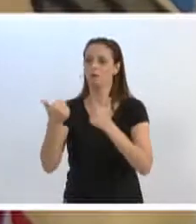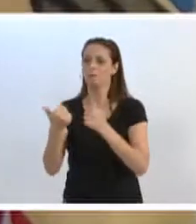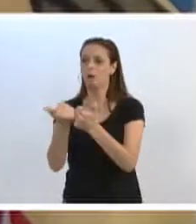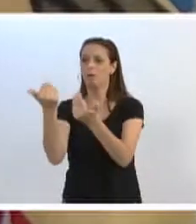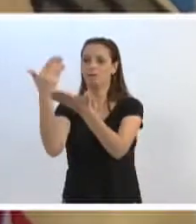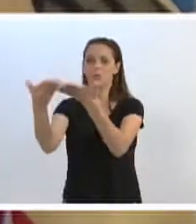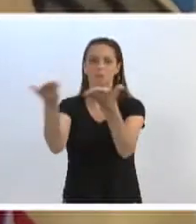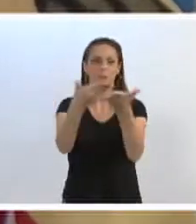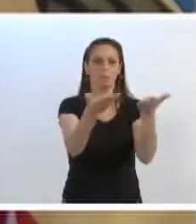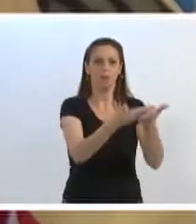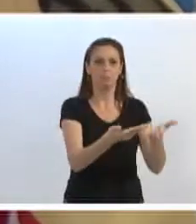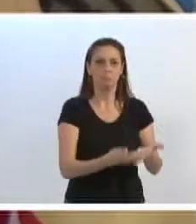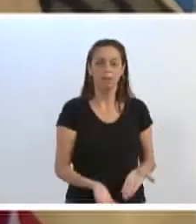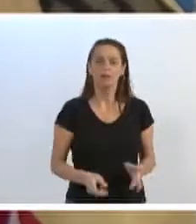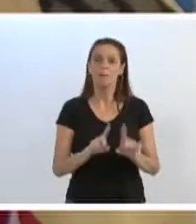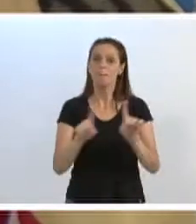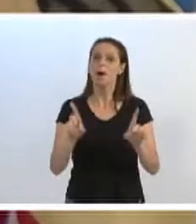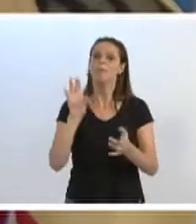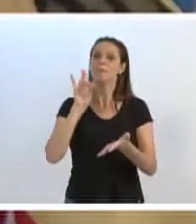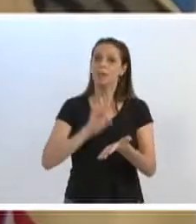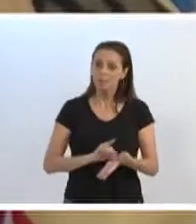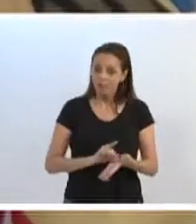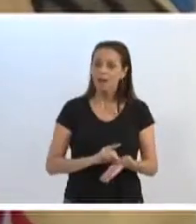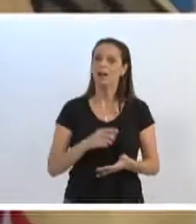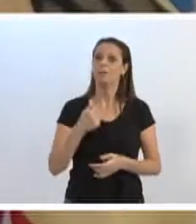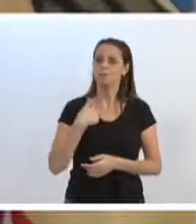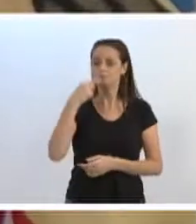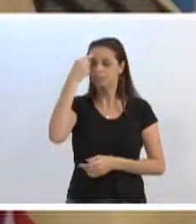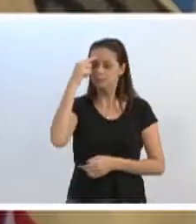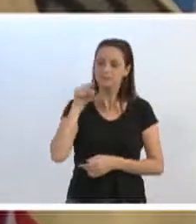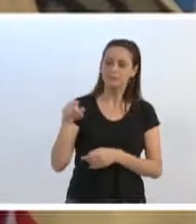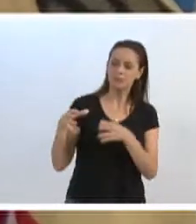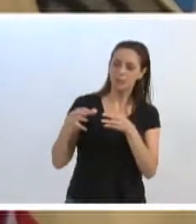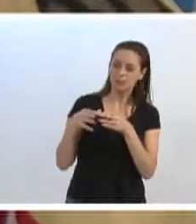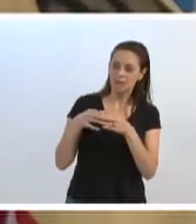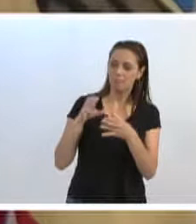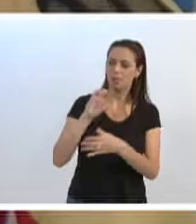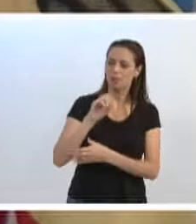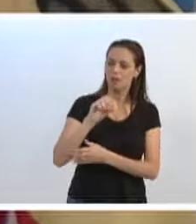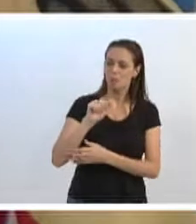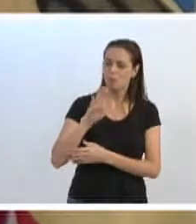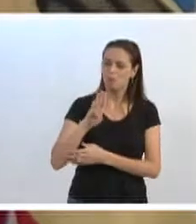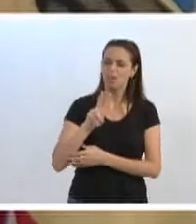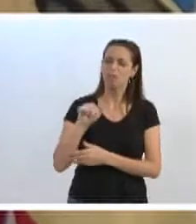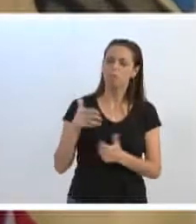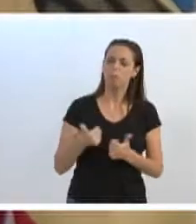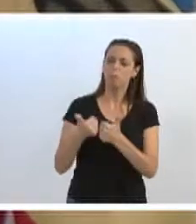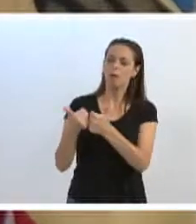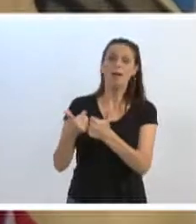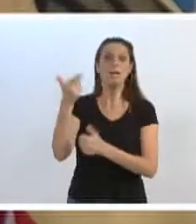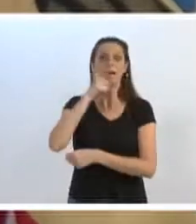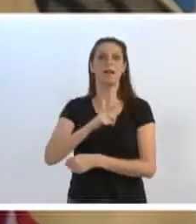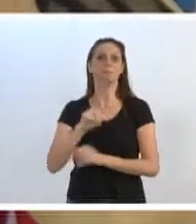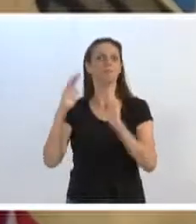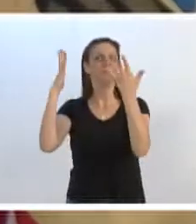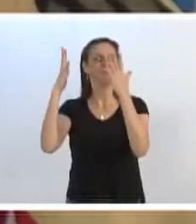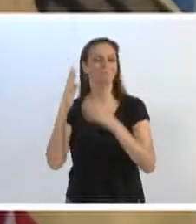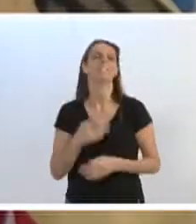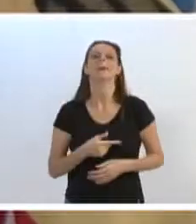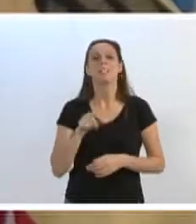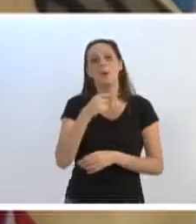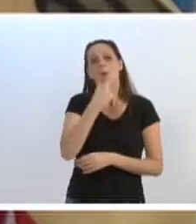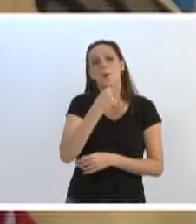ontem, conseguimos aí, declarei, já tivemos a vitória, na verdade, da chapa e da executiva, que teve aqui o Guilherme como